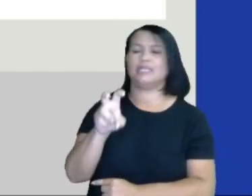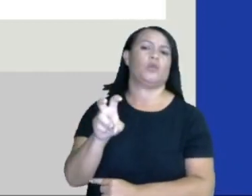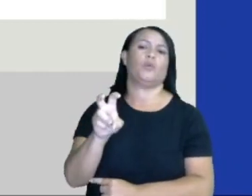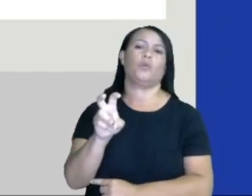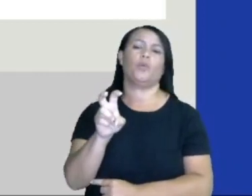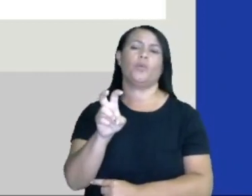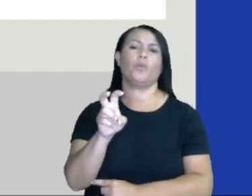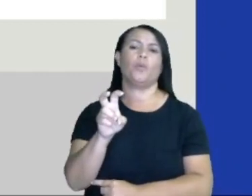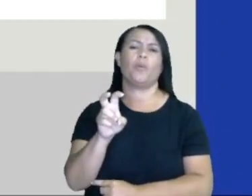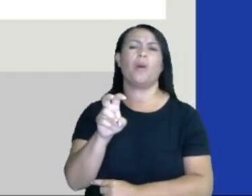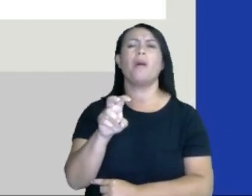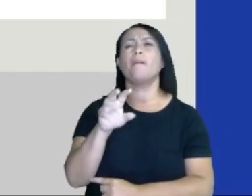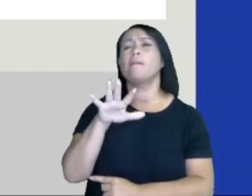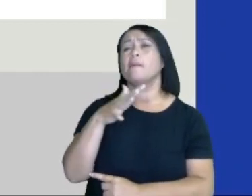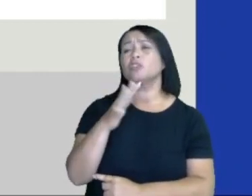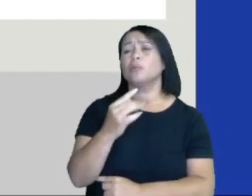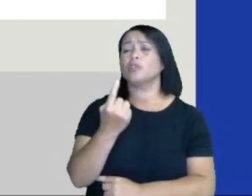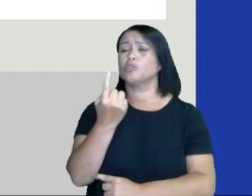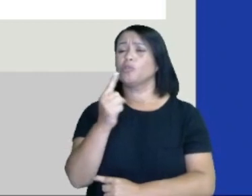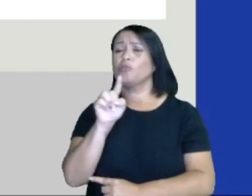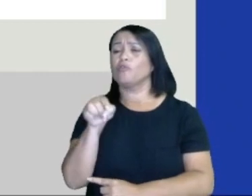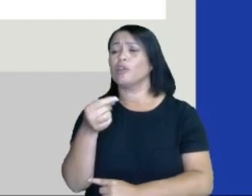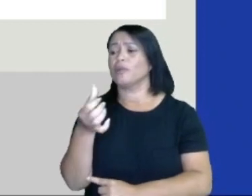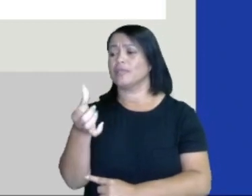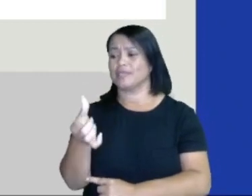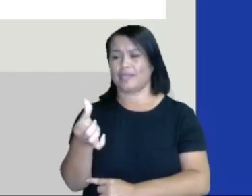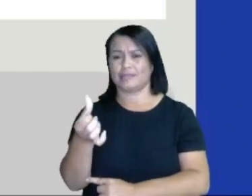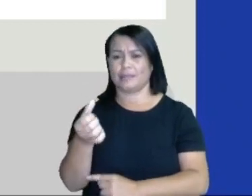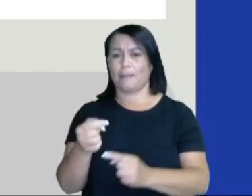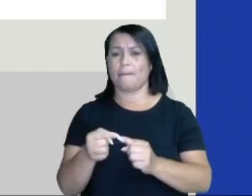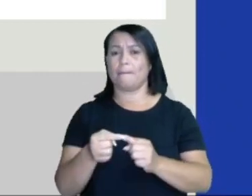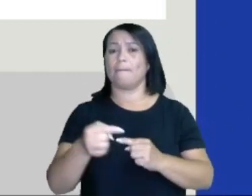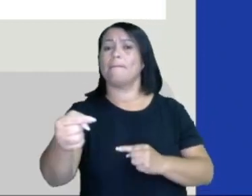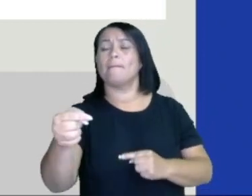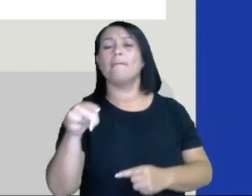1,5 e 1,6 metros.